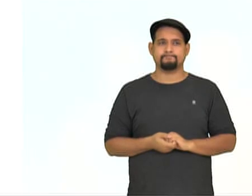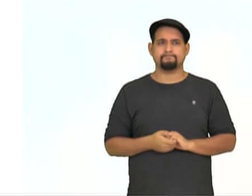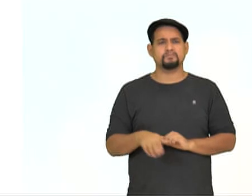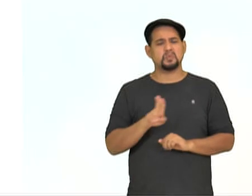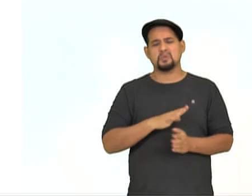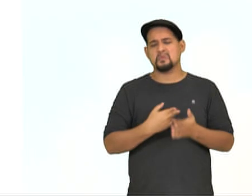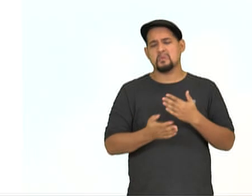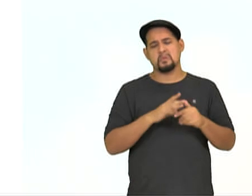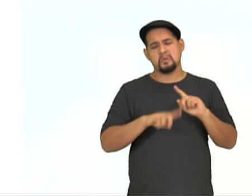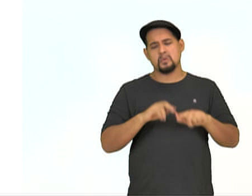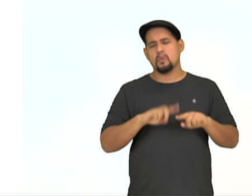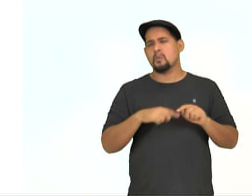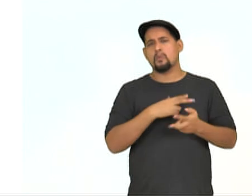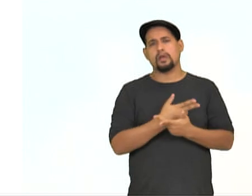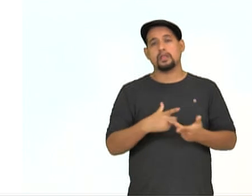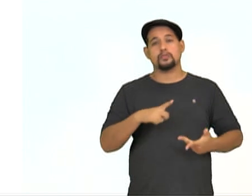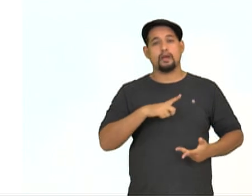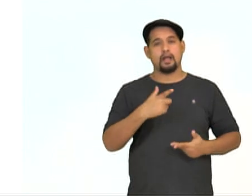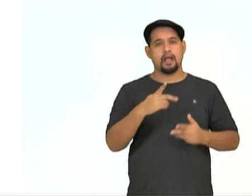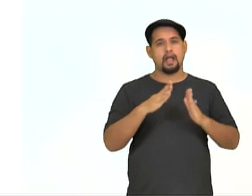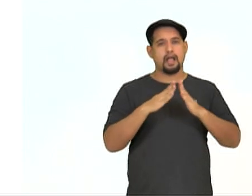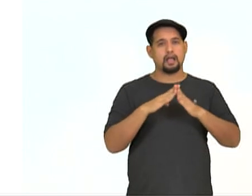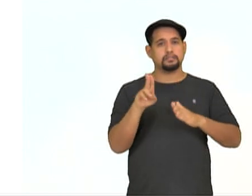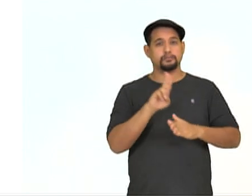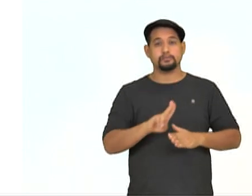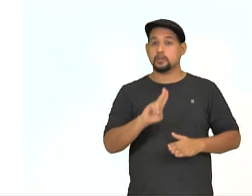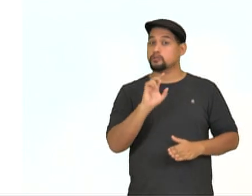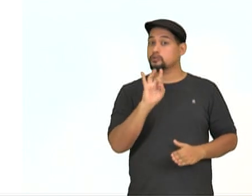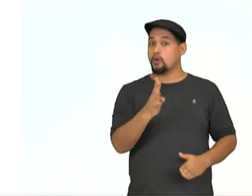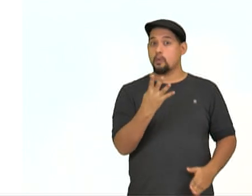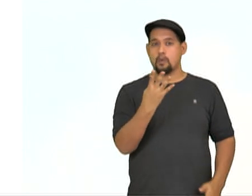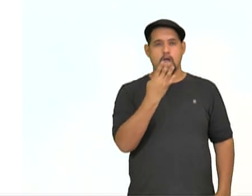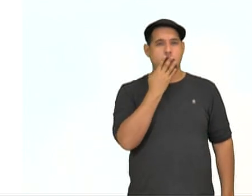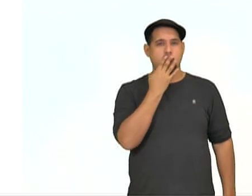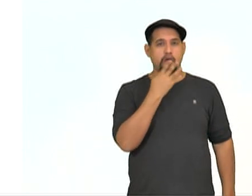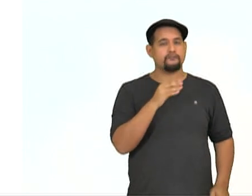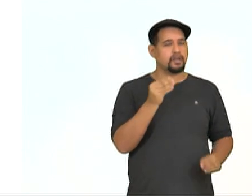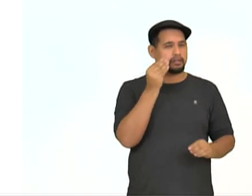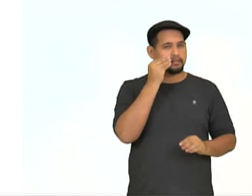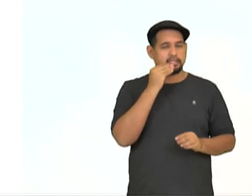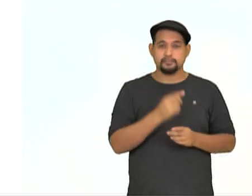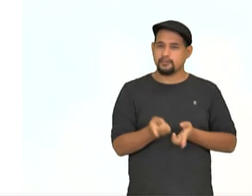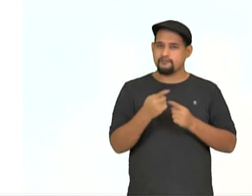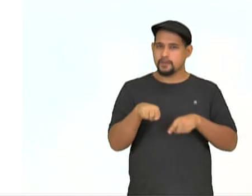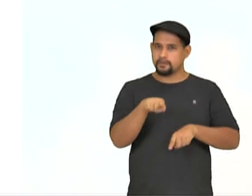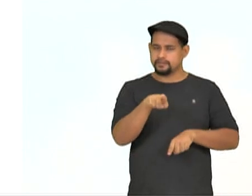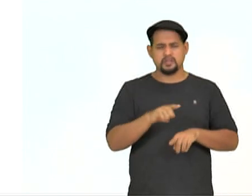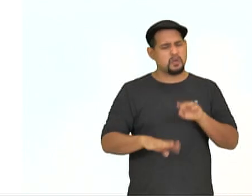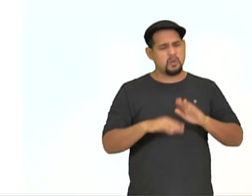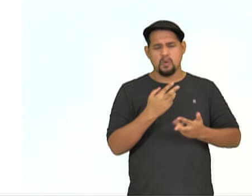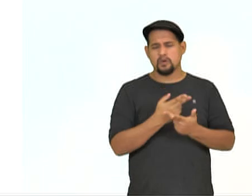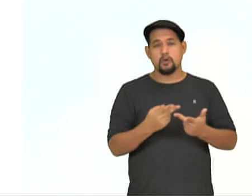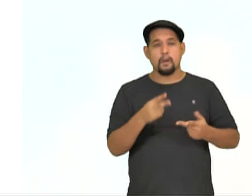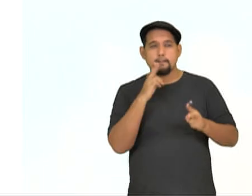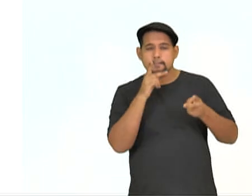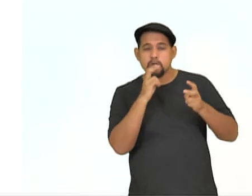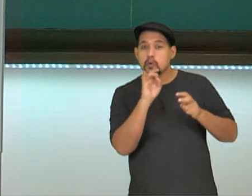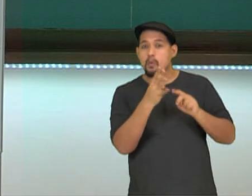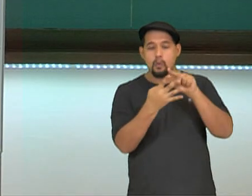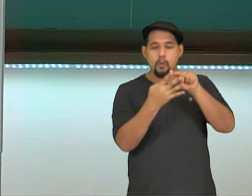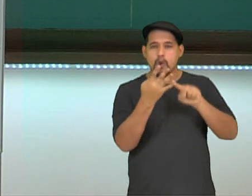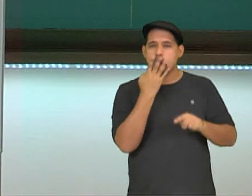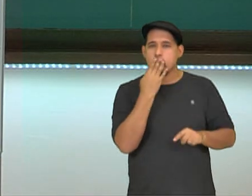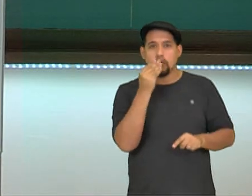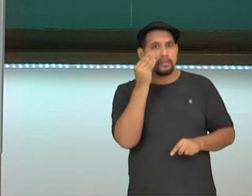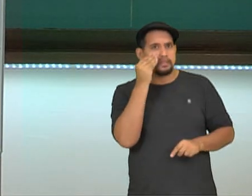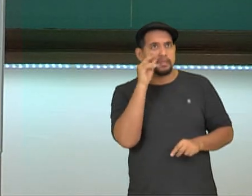qualquer objeto que você tenha na sua casa e só utilize essas 4 cores aqui. Lanço o desafio para vocês. Qualquer objeto, somente 4 cores.